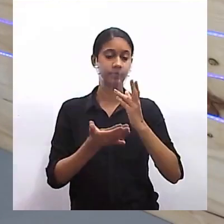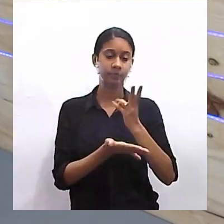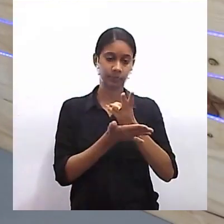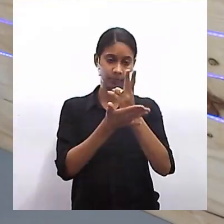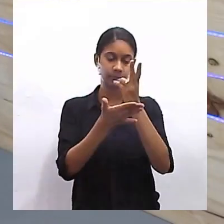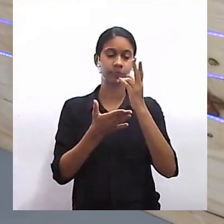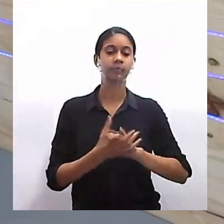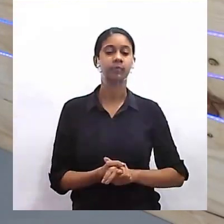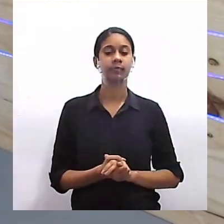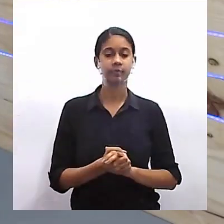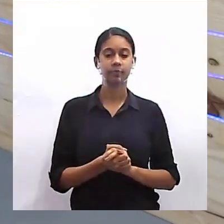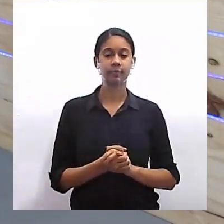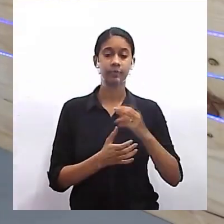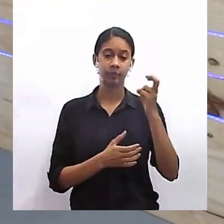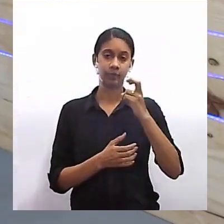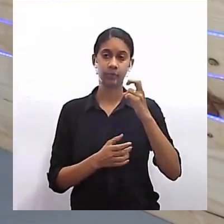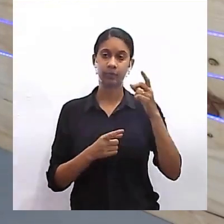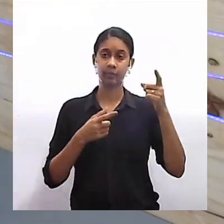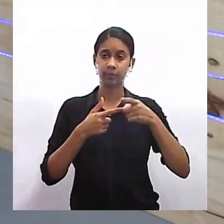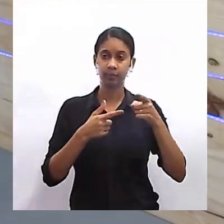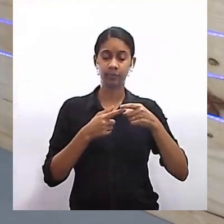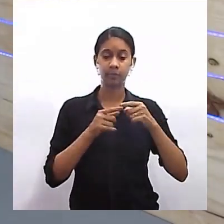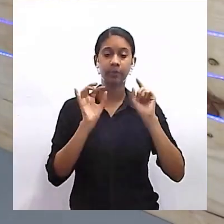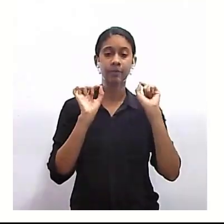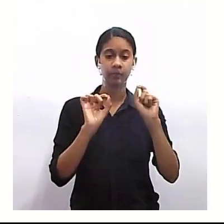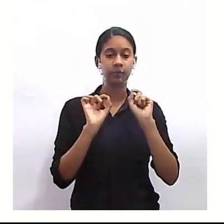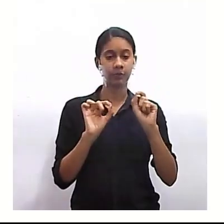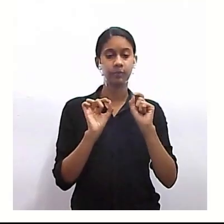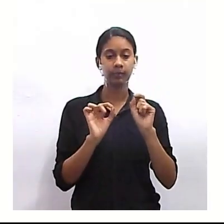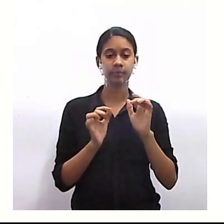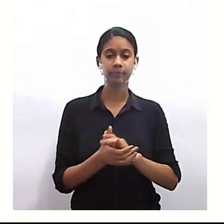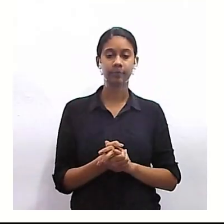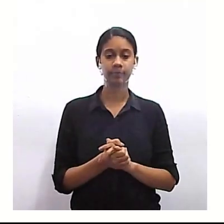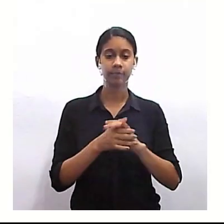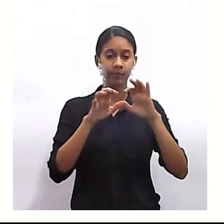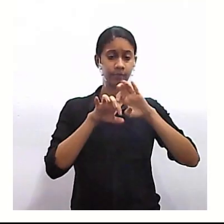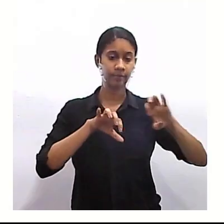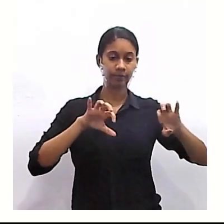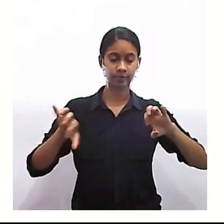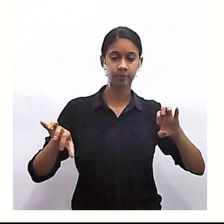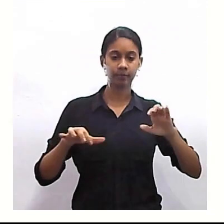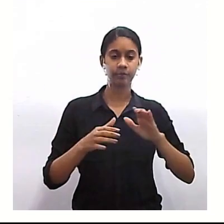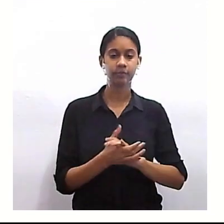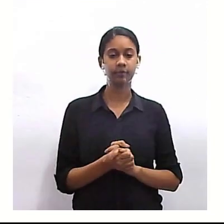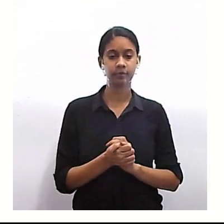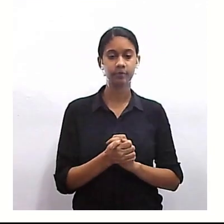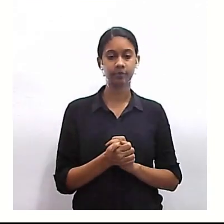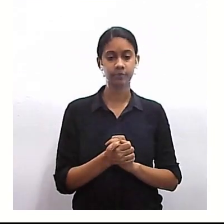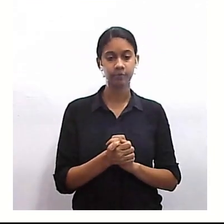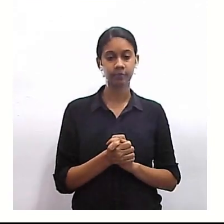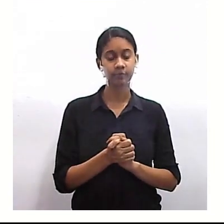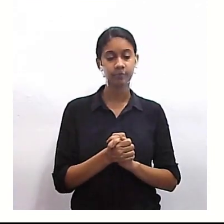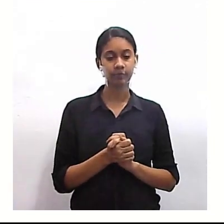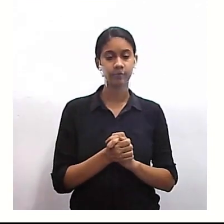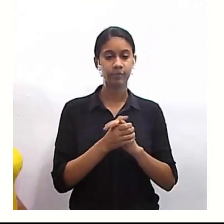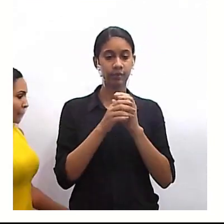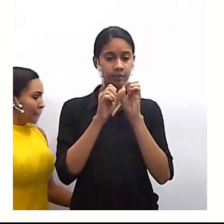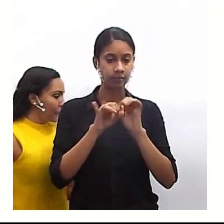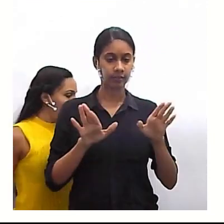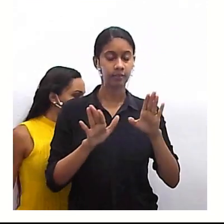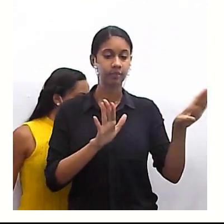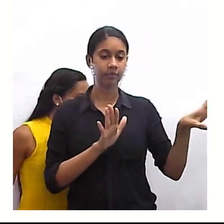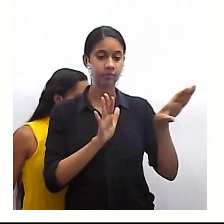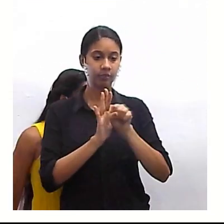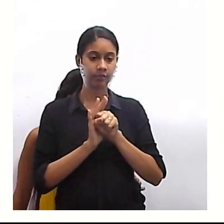no quinto tópico dentro do centro de distribuição, a gente pode ver a separação, né, da expedição dos pedidos das